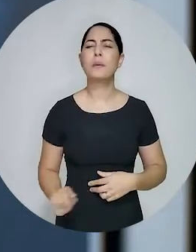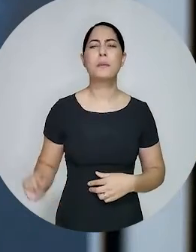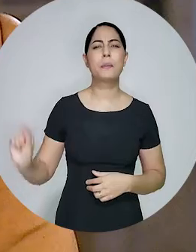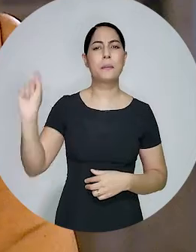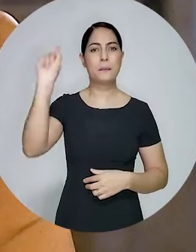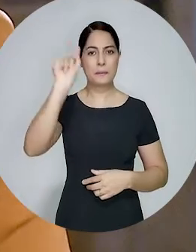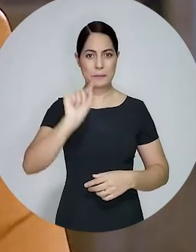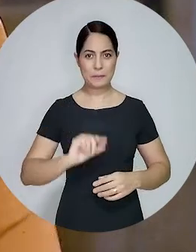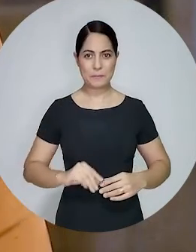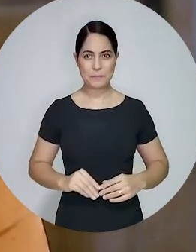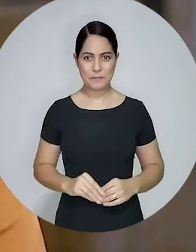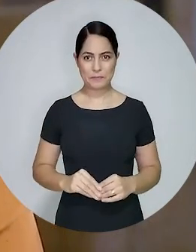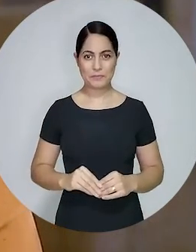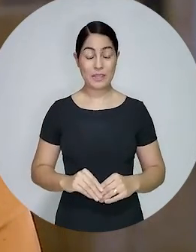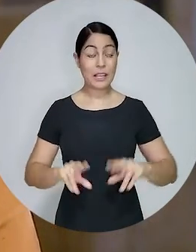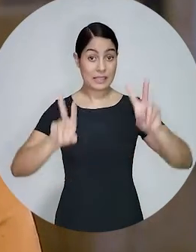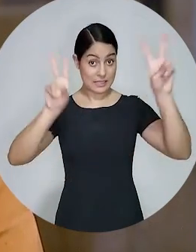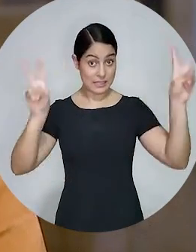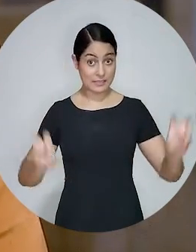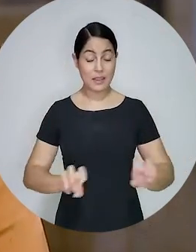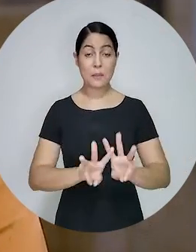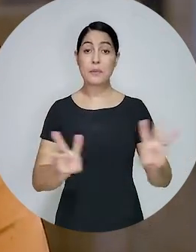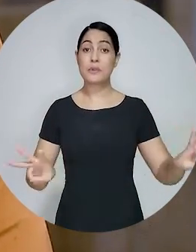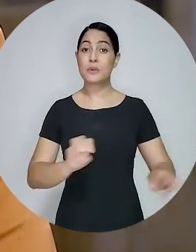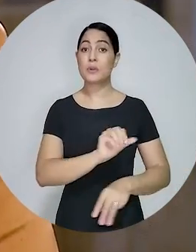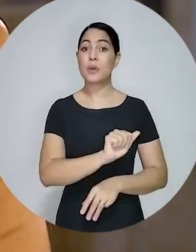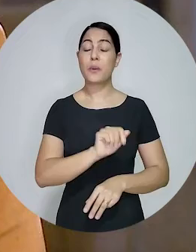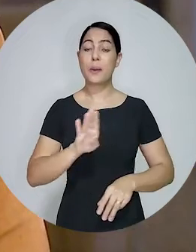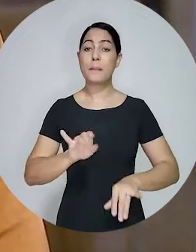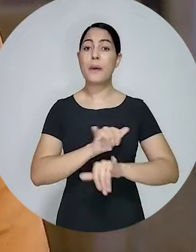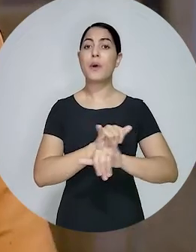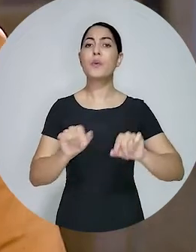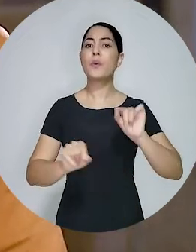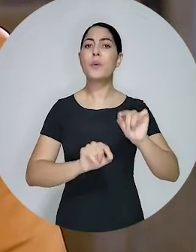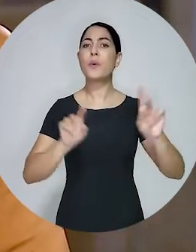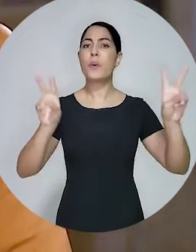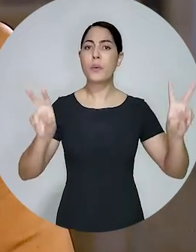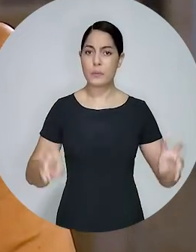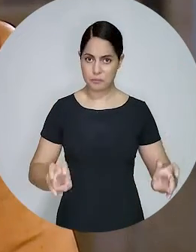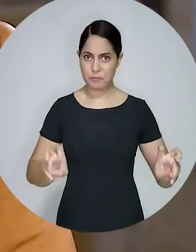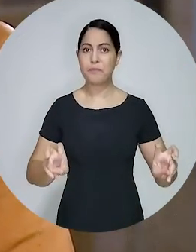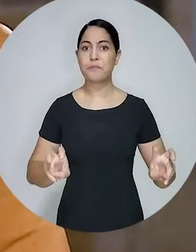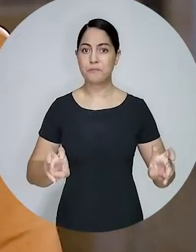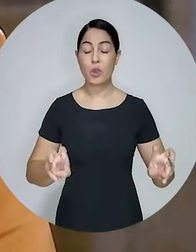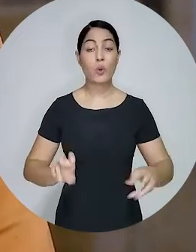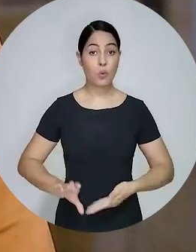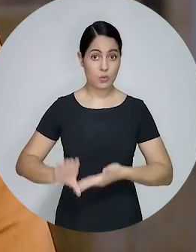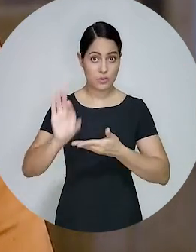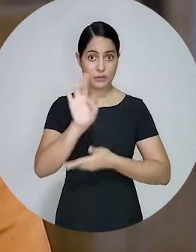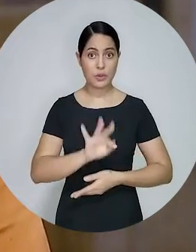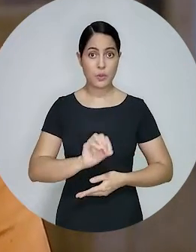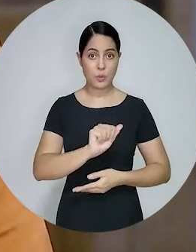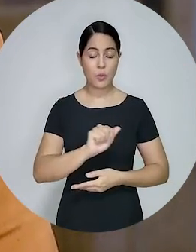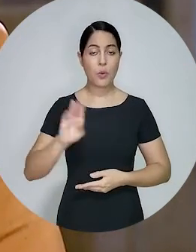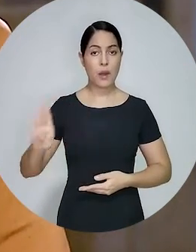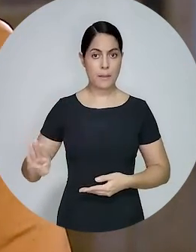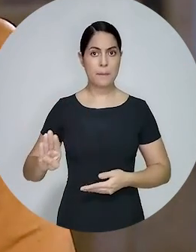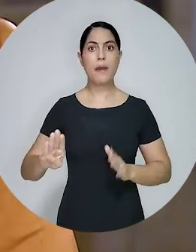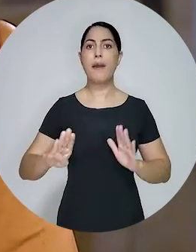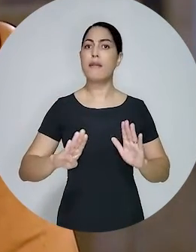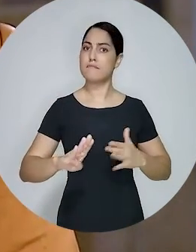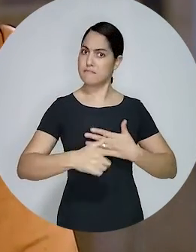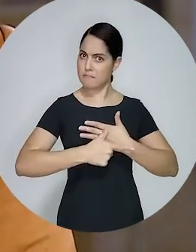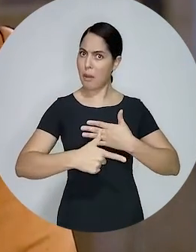Brasil. Ainda sobre este assunto, o site da OAB destacou que o Conselho Federal da Ordem dos Advogados do Brasil